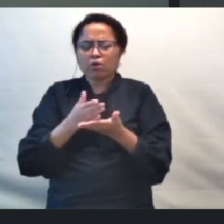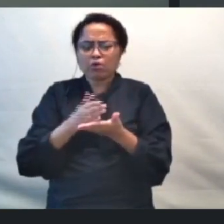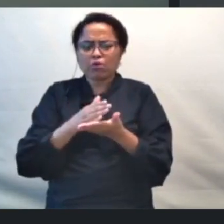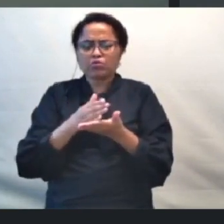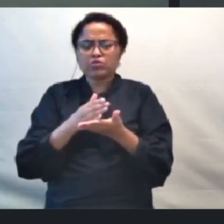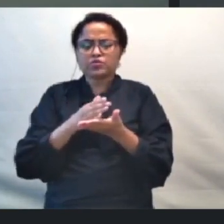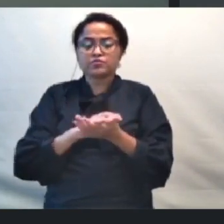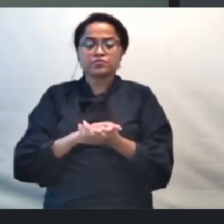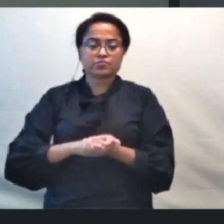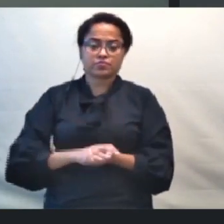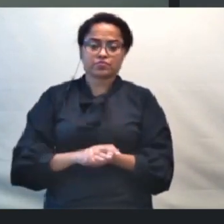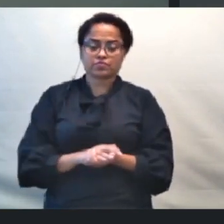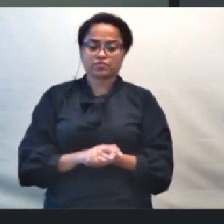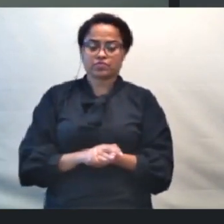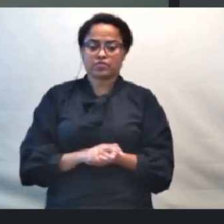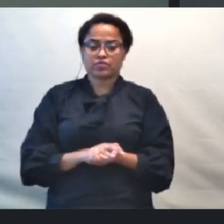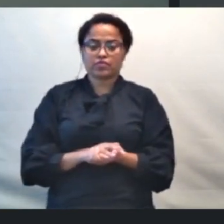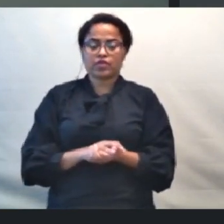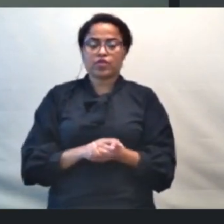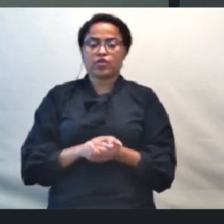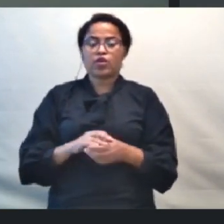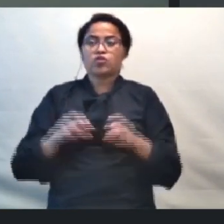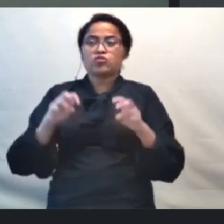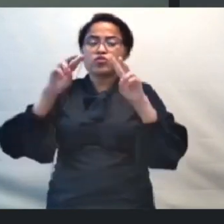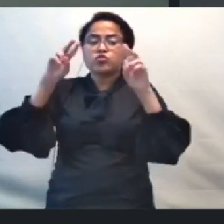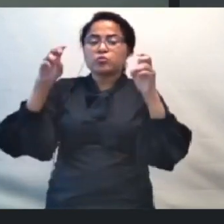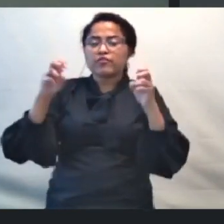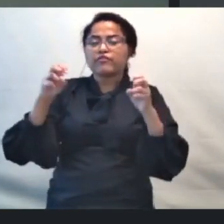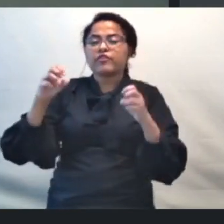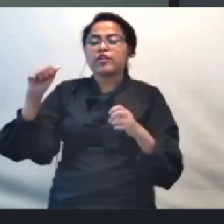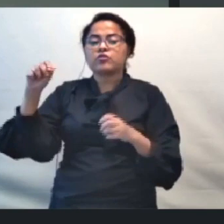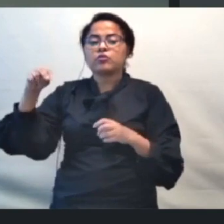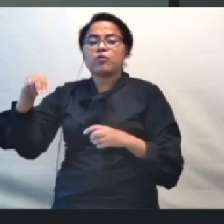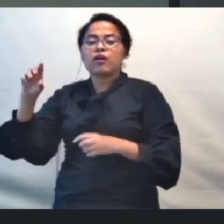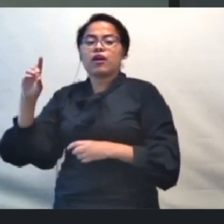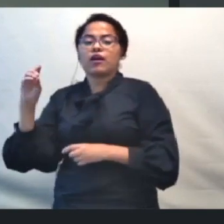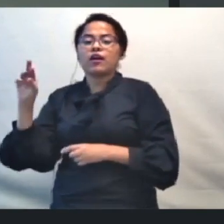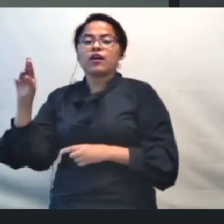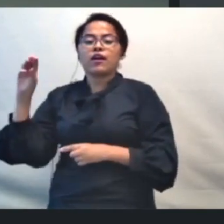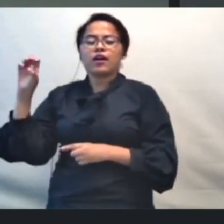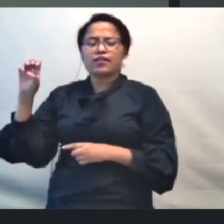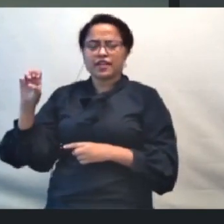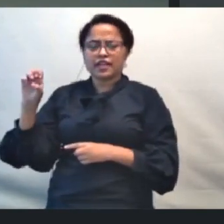Bruno, sobre a fala do André Luiz, a vereadora Luiz quer fazer uma pergunta para ele?